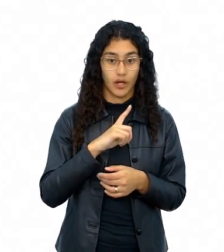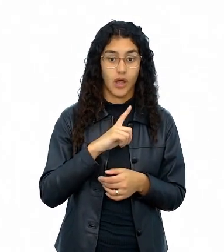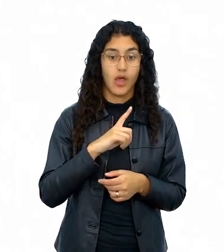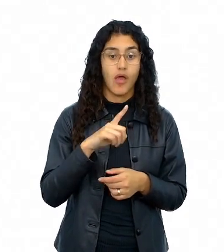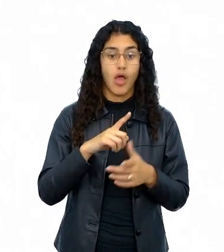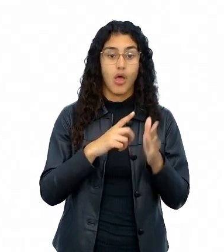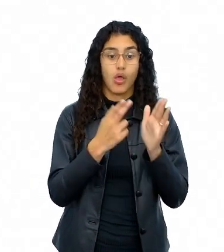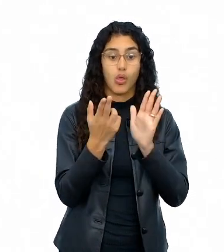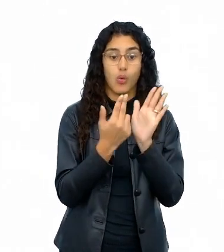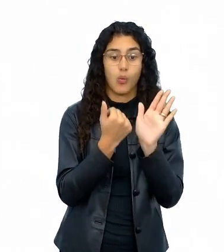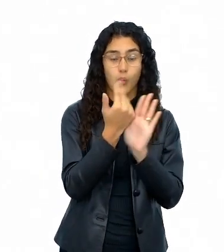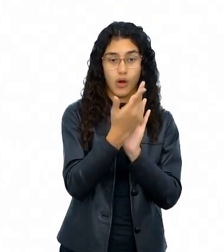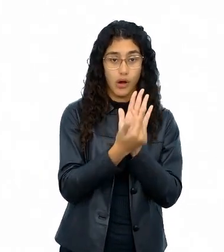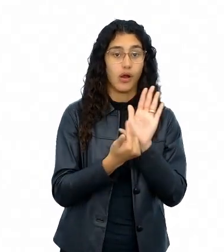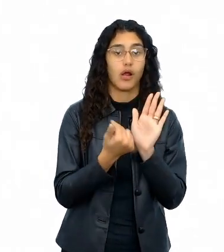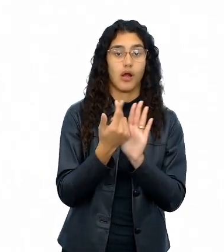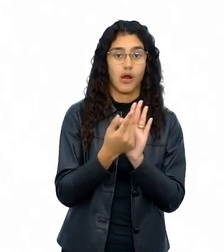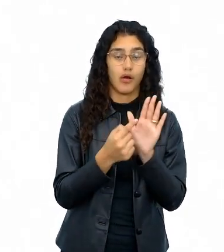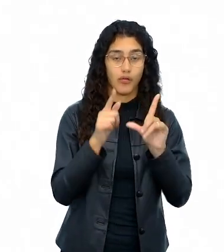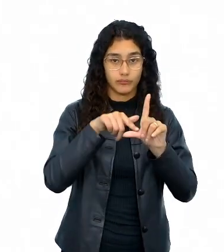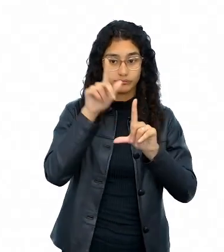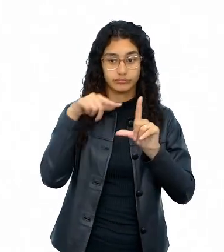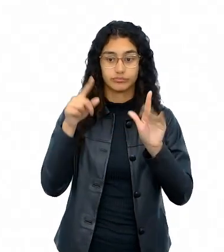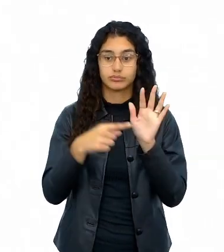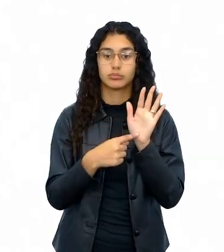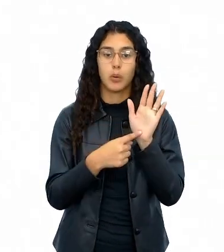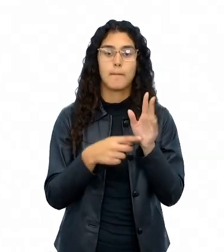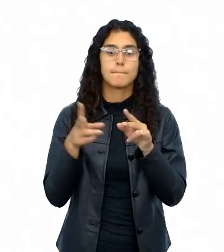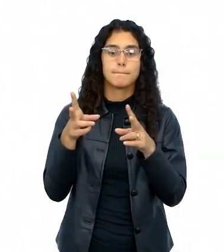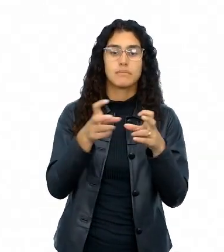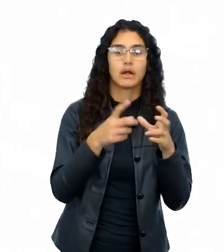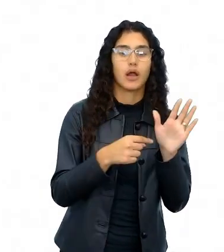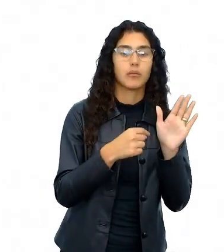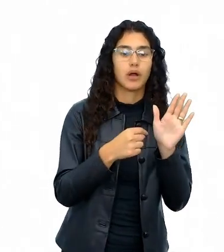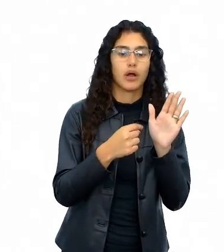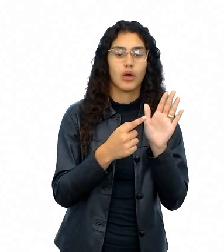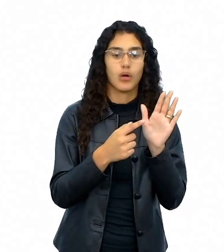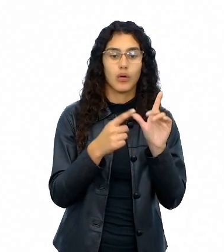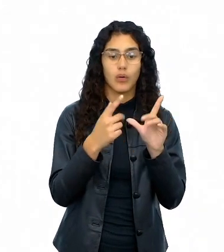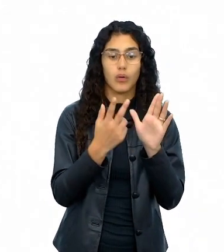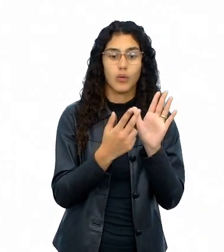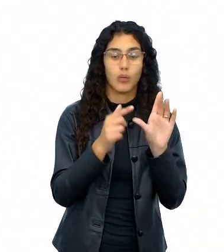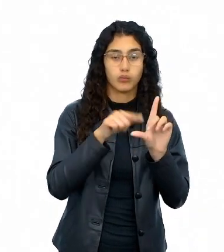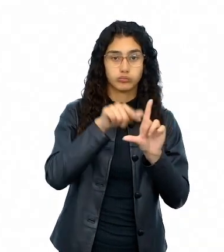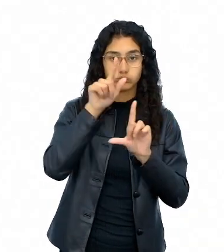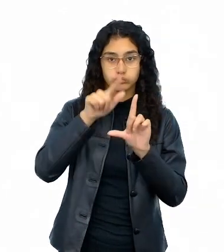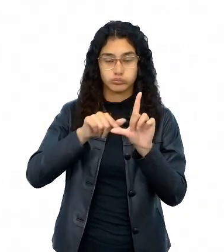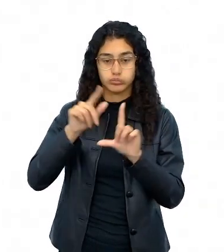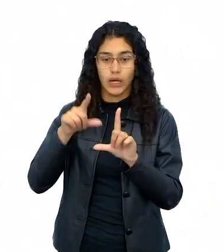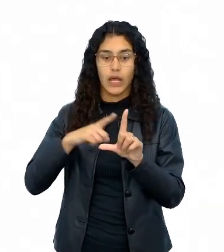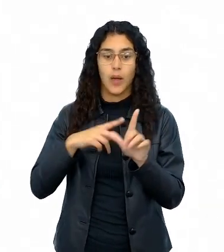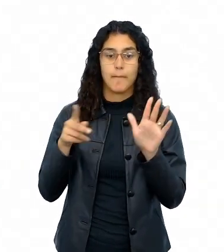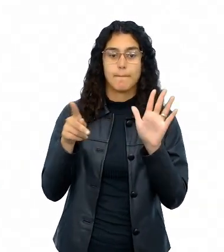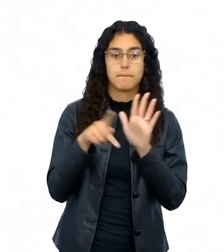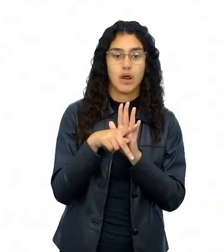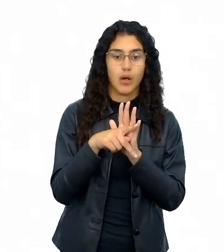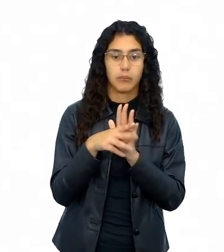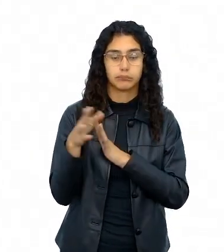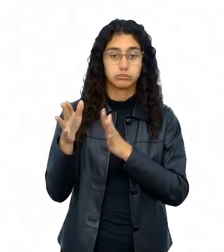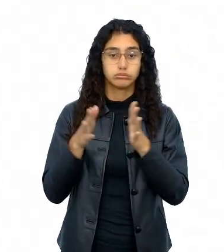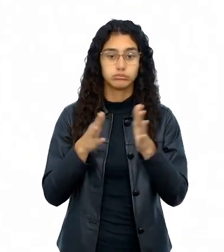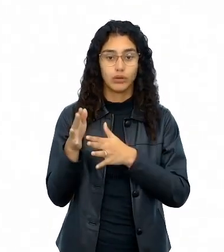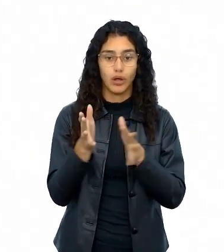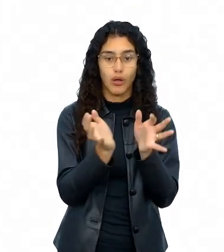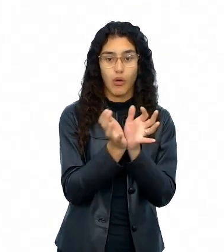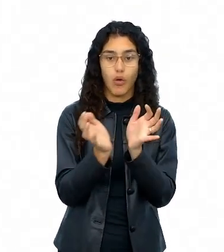do gráfico, ele mostra lá, observe o gráfico dessa função, considerando o domínio como parte do